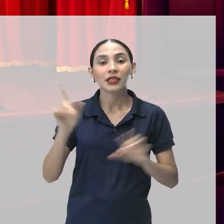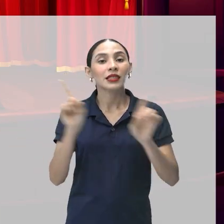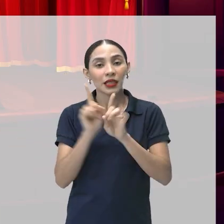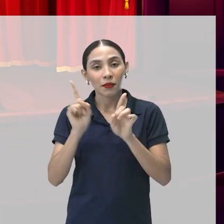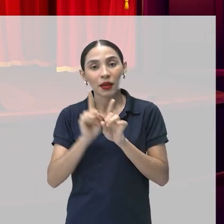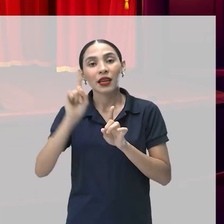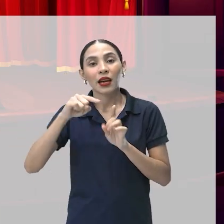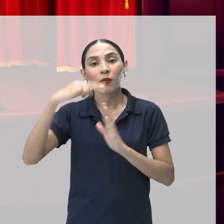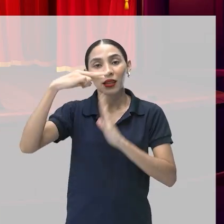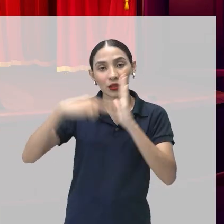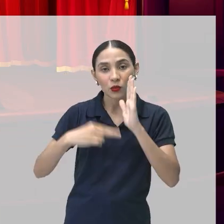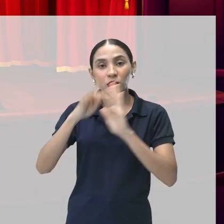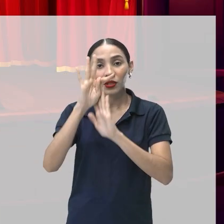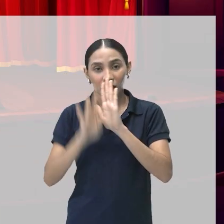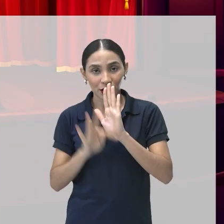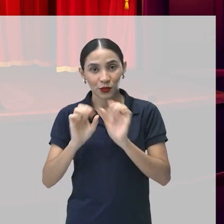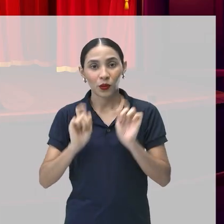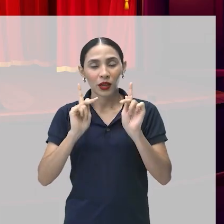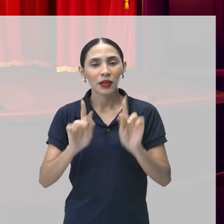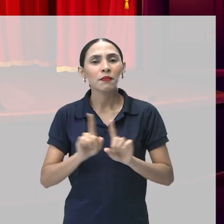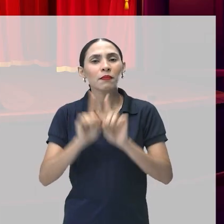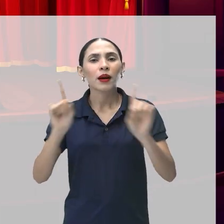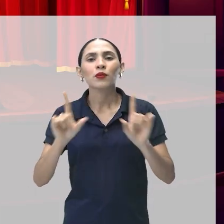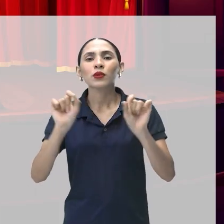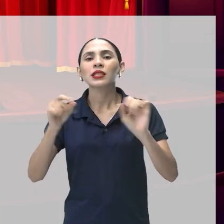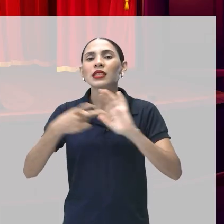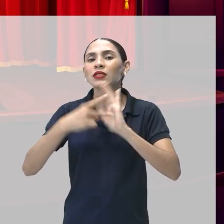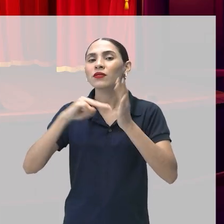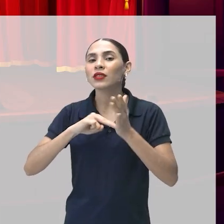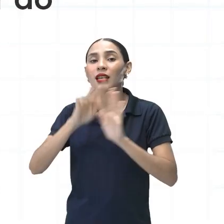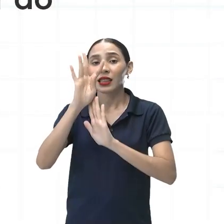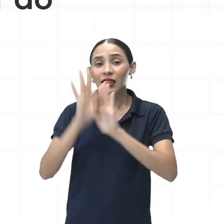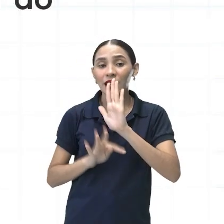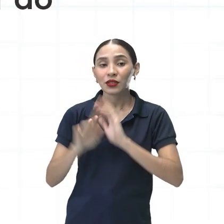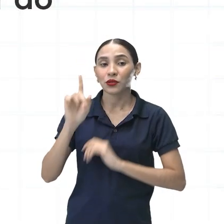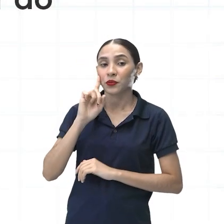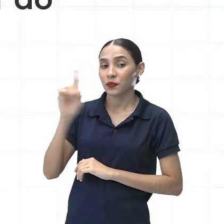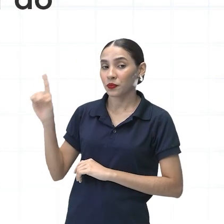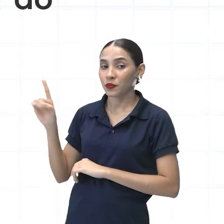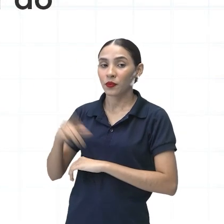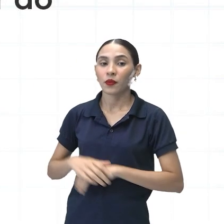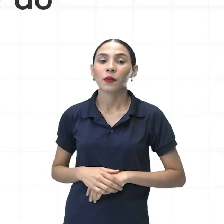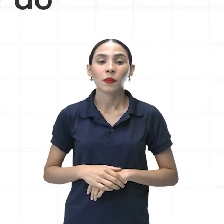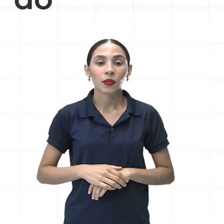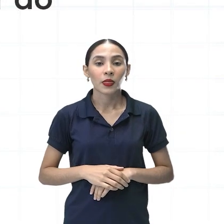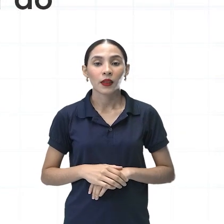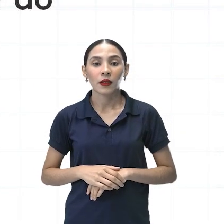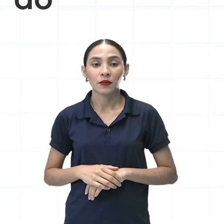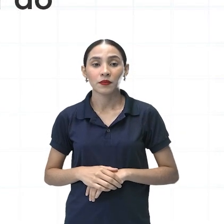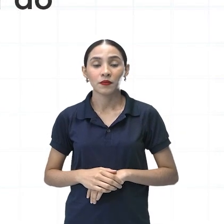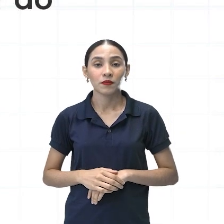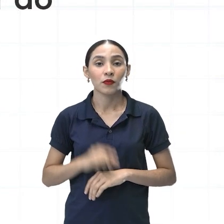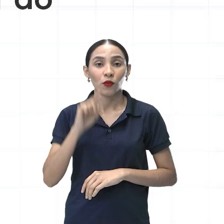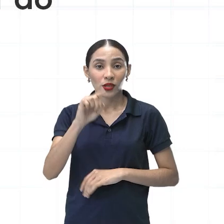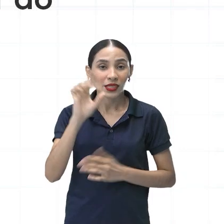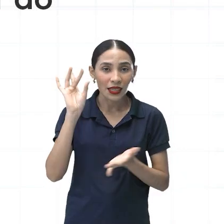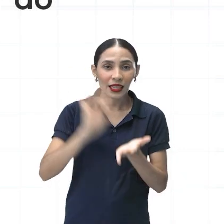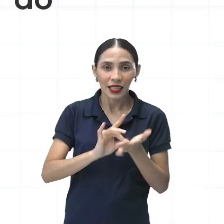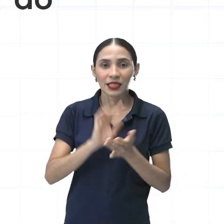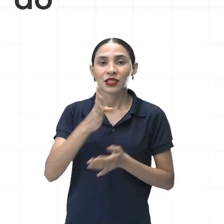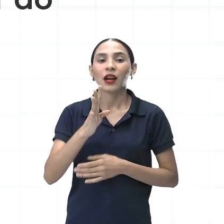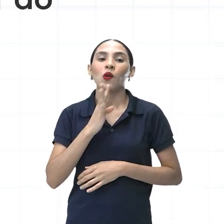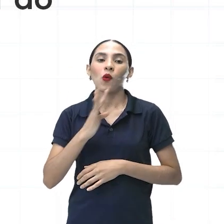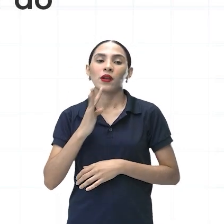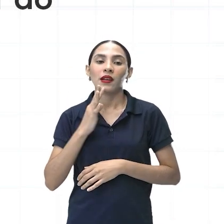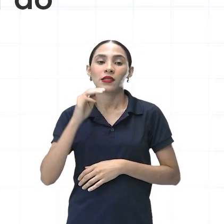uma leitura de texto. Então, o que é o texto? Vamos lá? Então, o texto, que vocês com certeza já